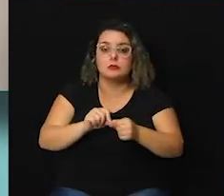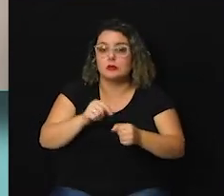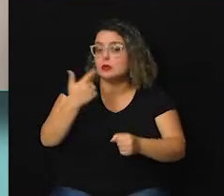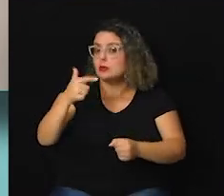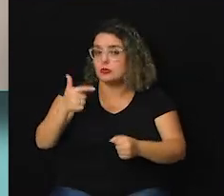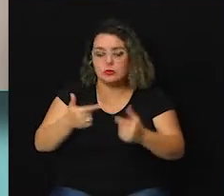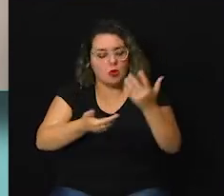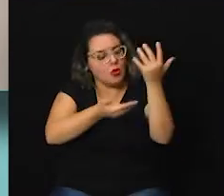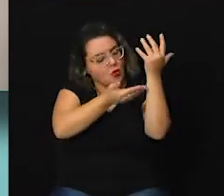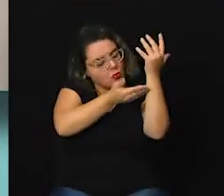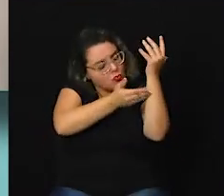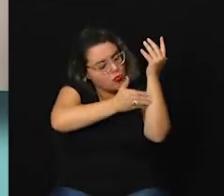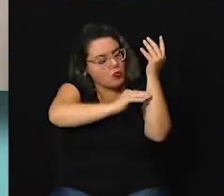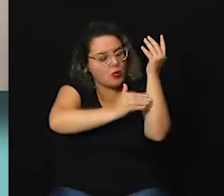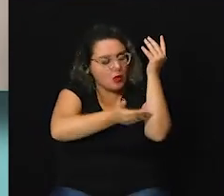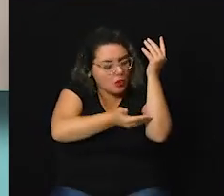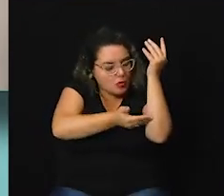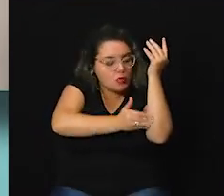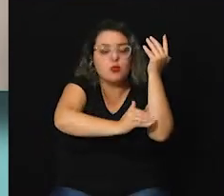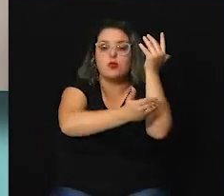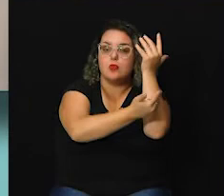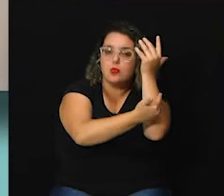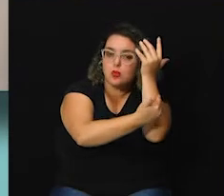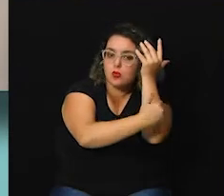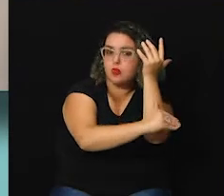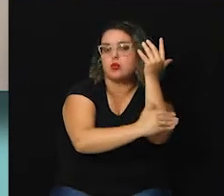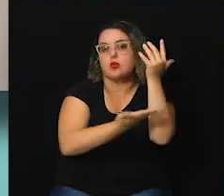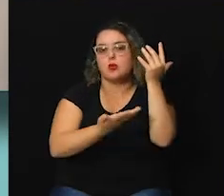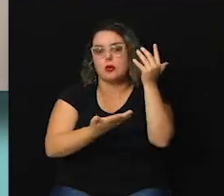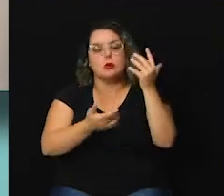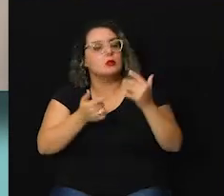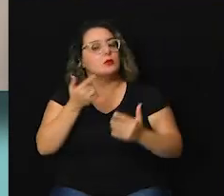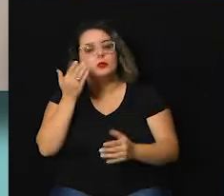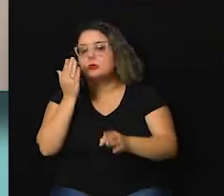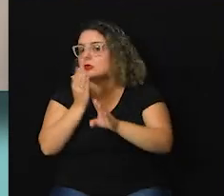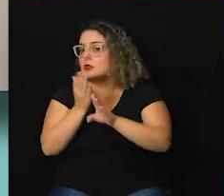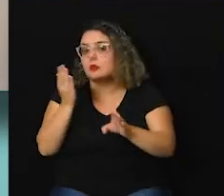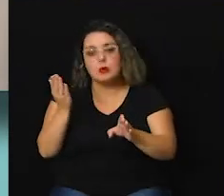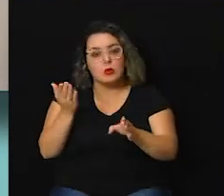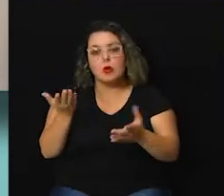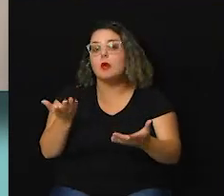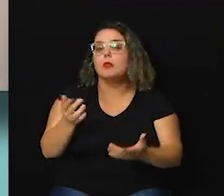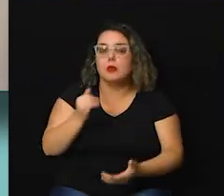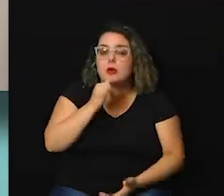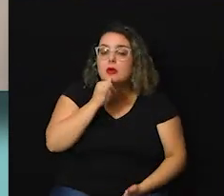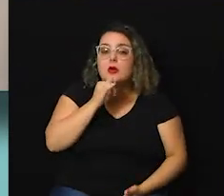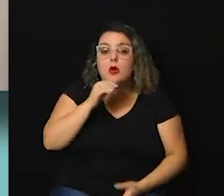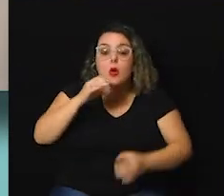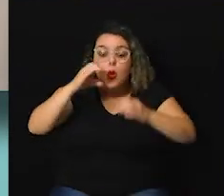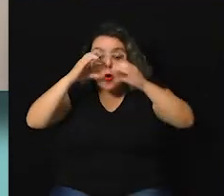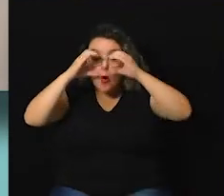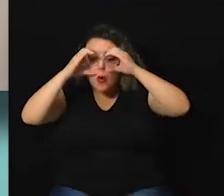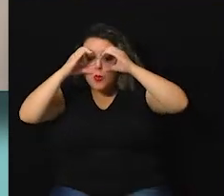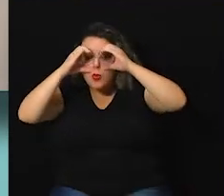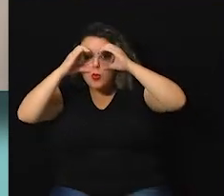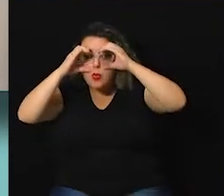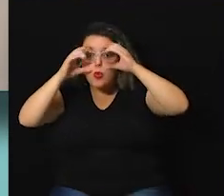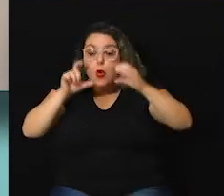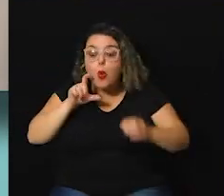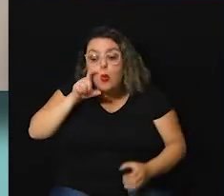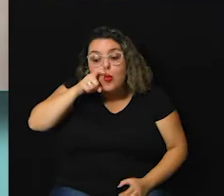tem essas araras fazendo essas grandes cavidades, você também não encontra grandes gaviões, corujas, patos